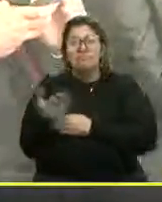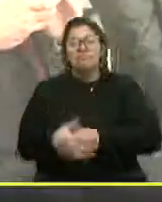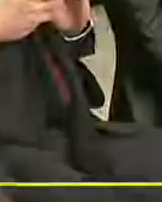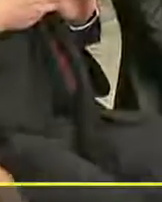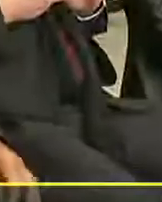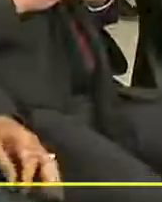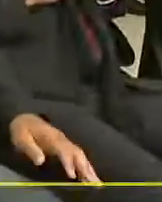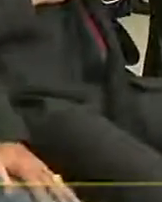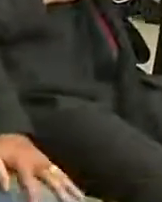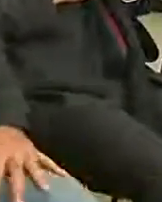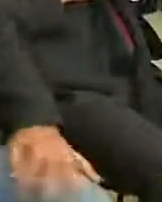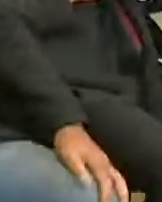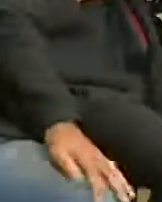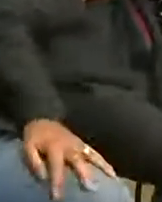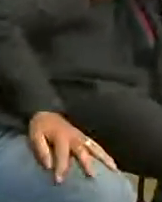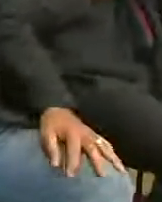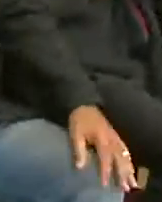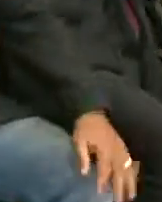e